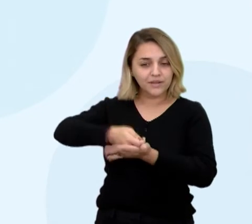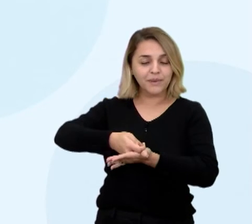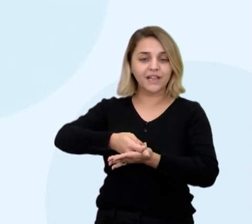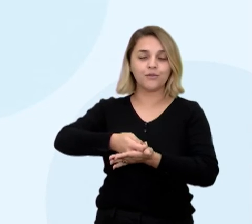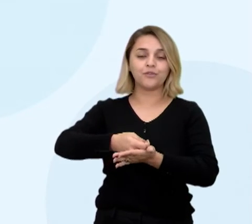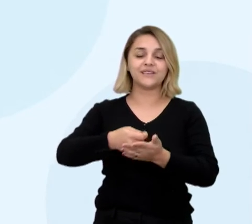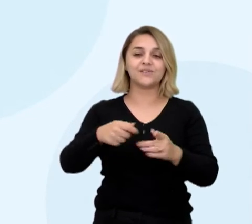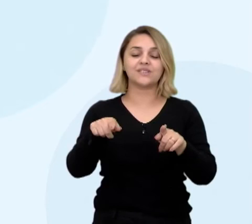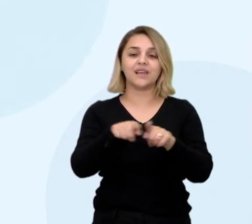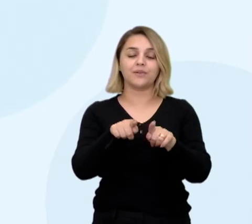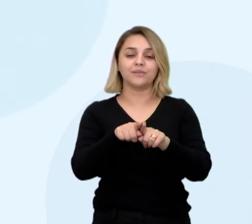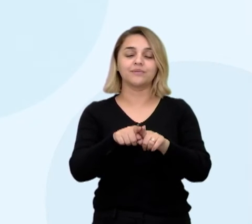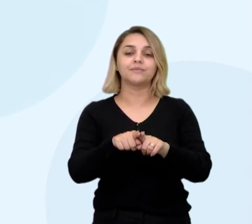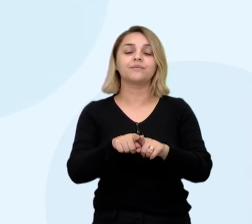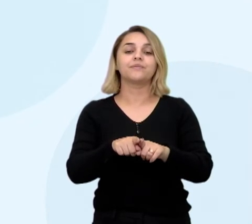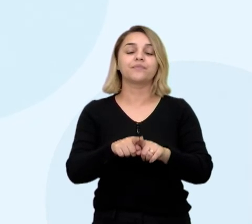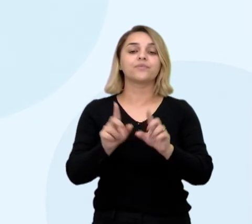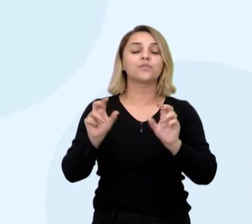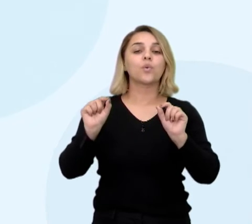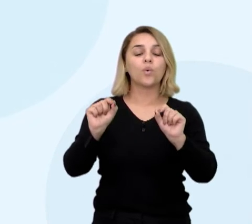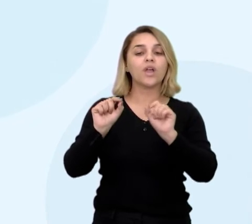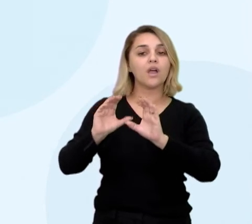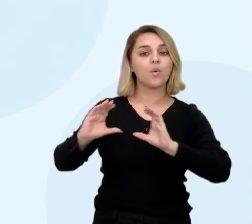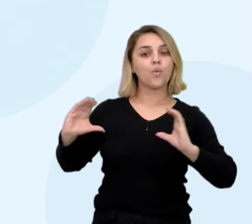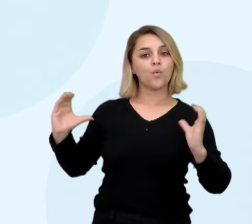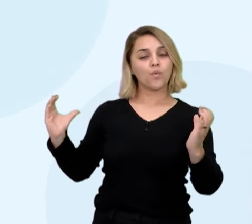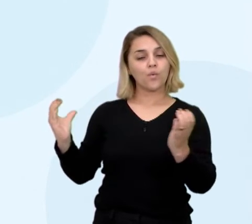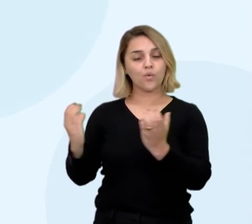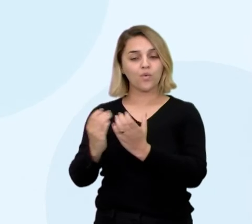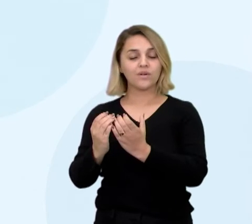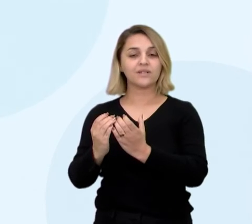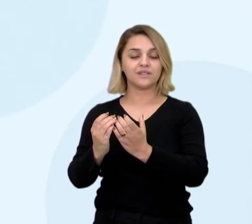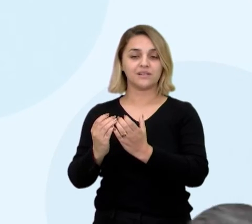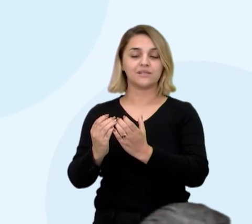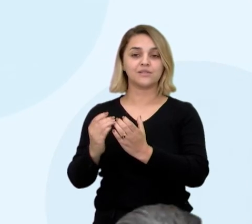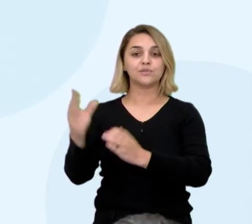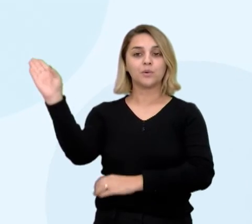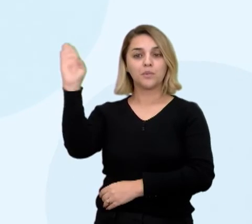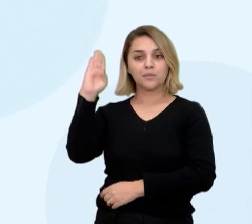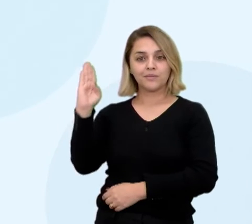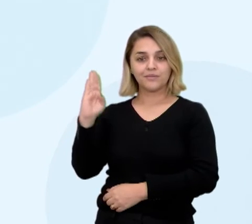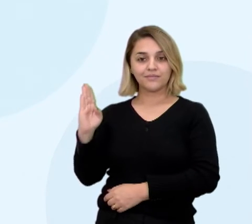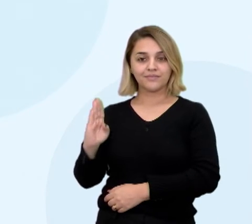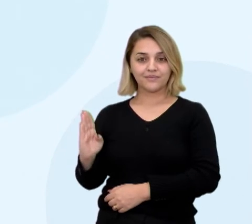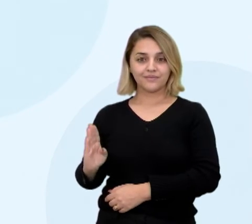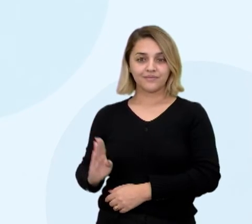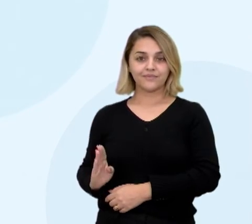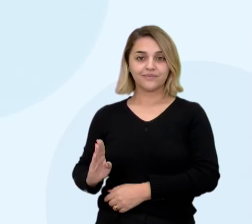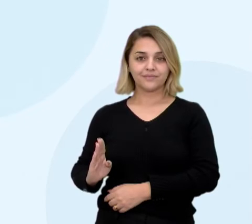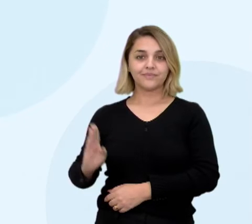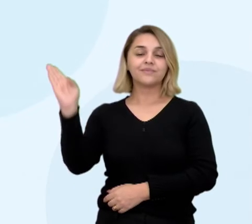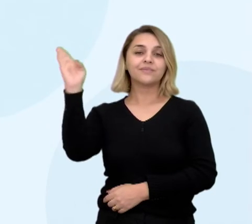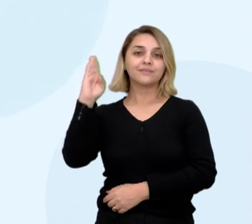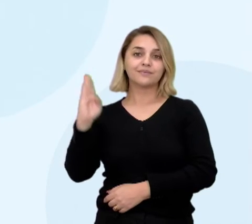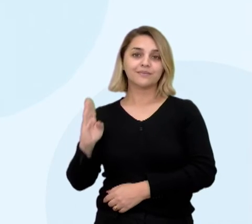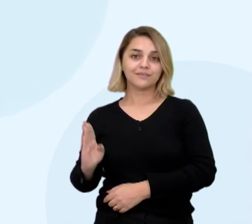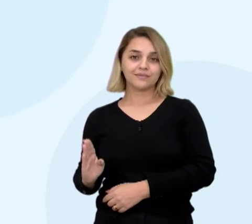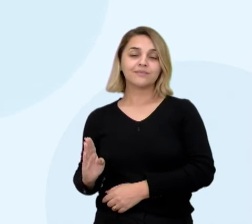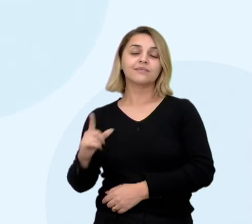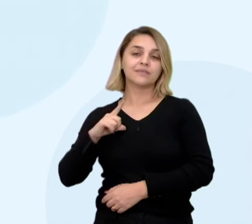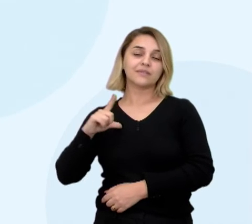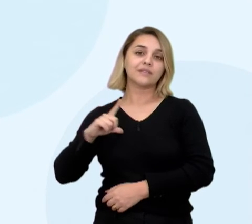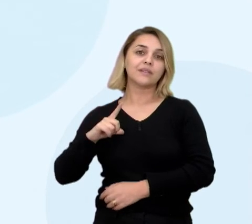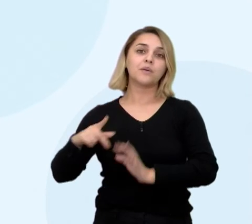né, referentes ao Congresso Nacional, ou seja, de competência exclusiva do Legislativo.